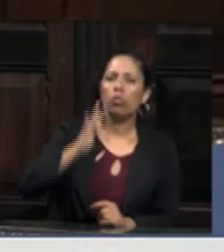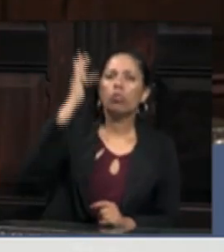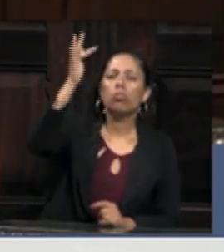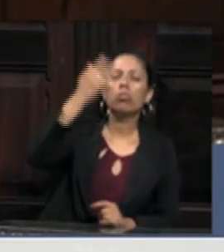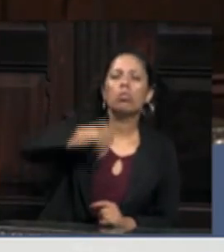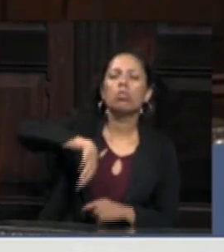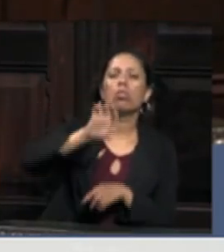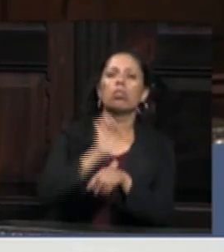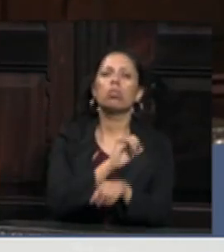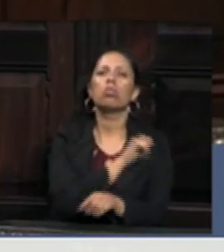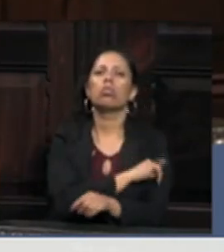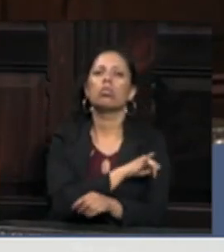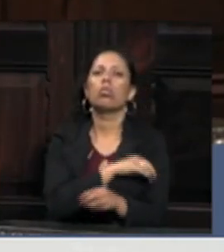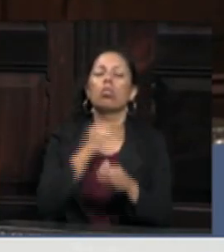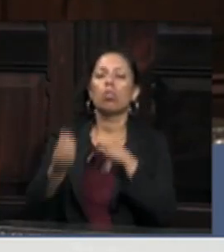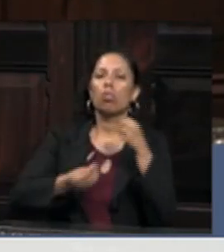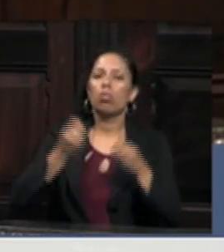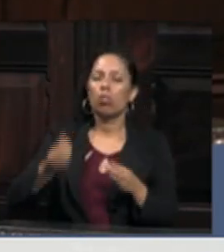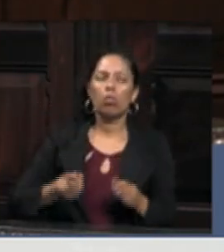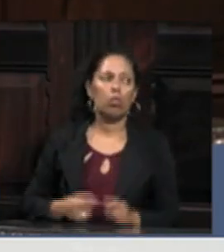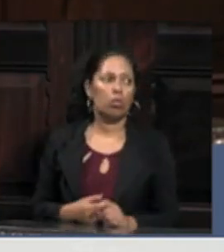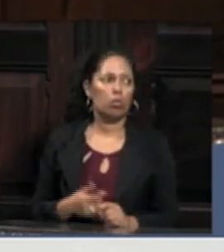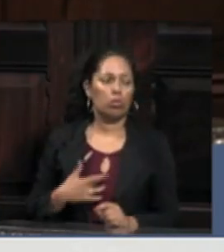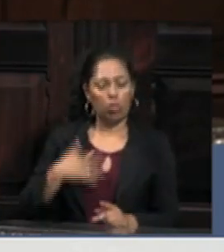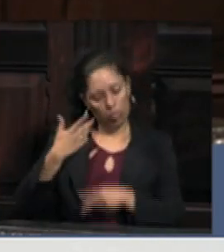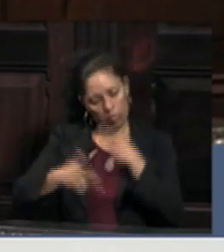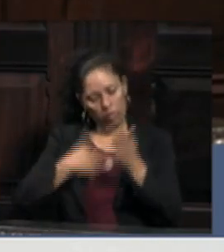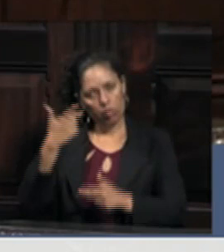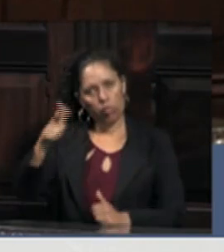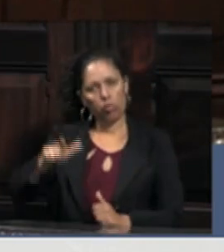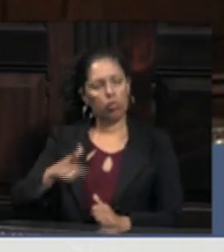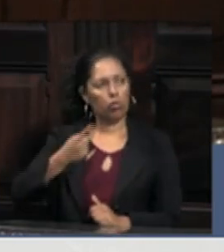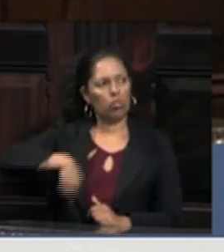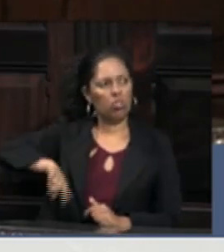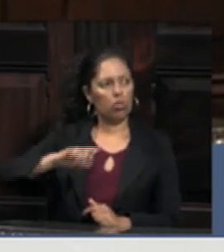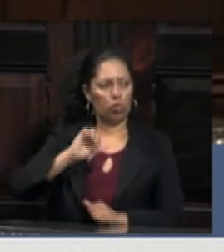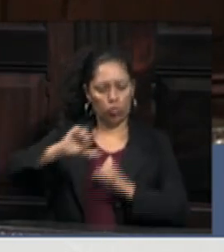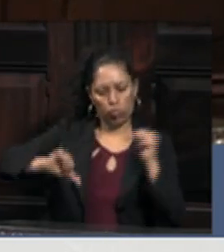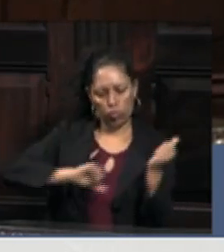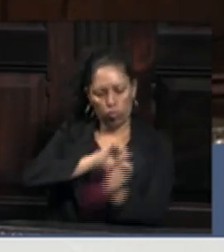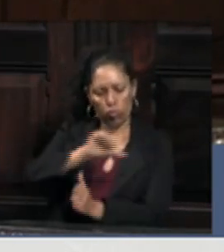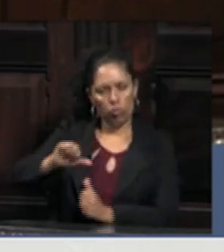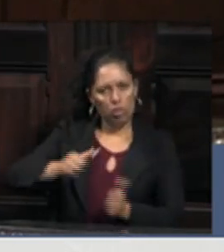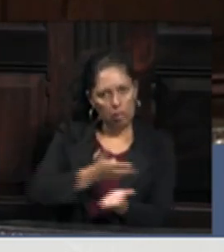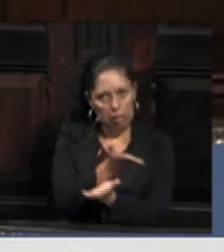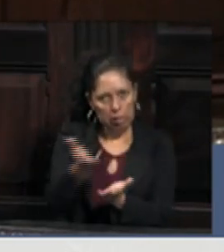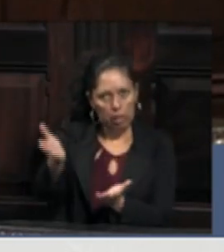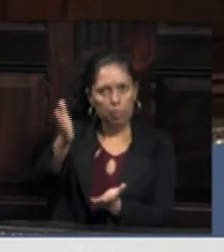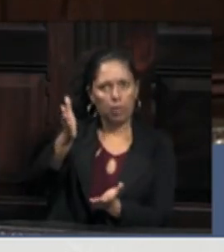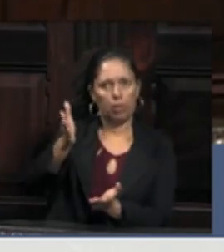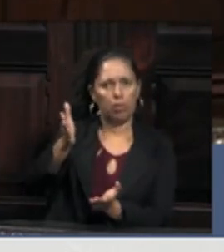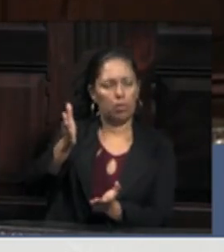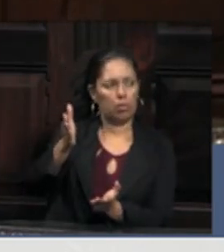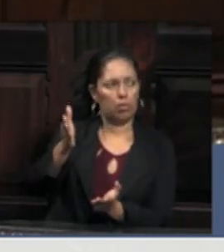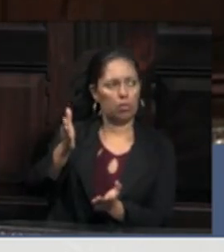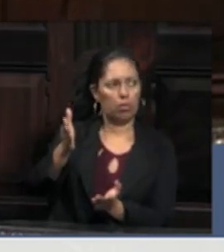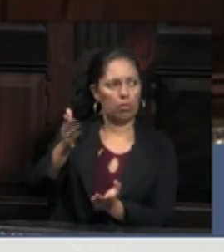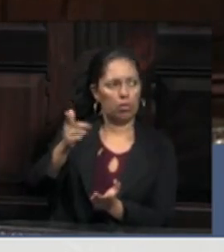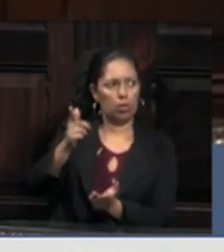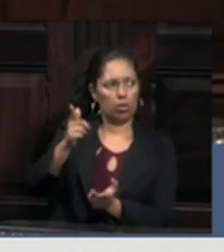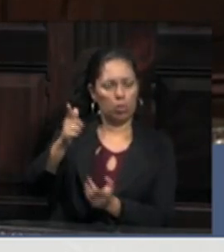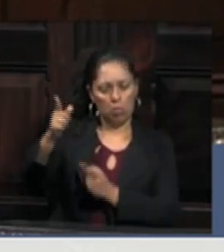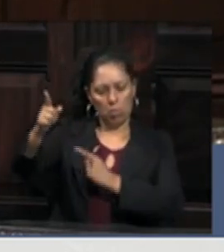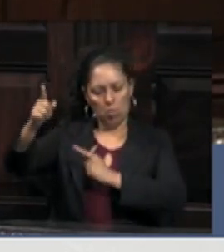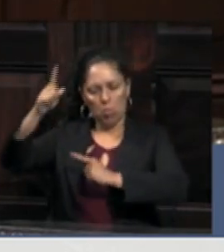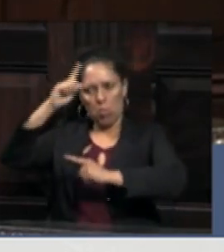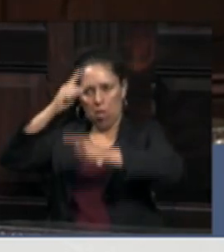Rio de Janeiro. Então, eu ressalto que a gente tem que mudar os caminhos da gestão financeira do